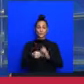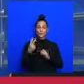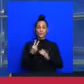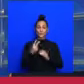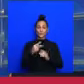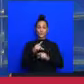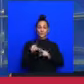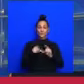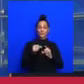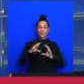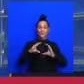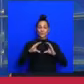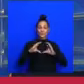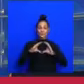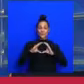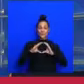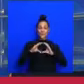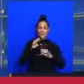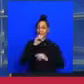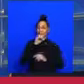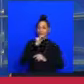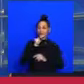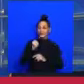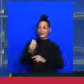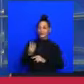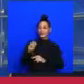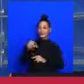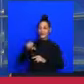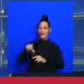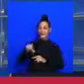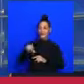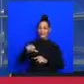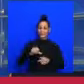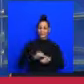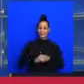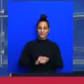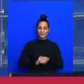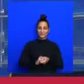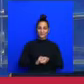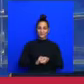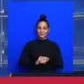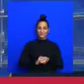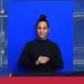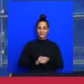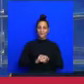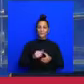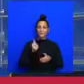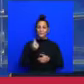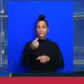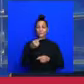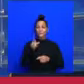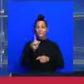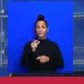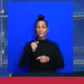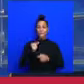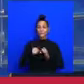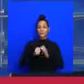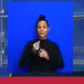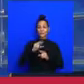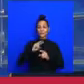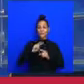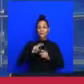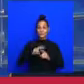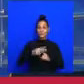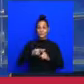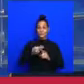no segundo sorteio. Bola laranja, 49. Laranja, número 49. O sexto e último número do primeiro